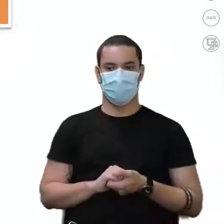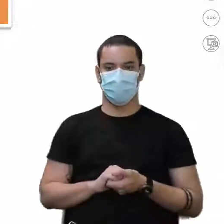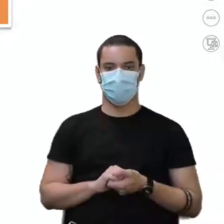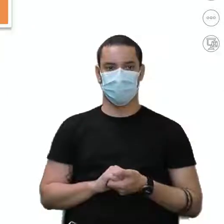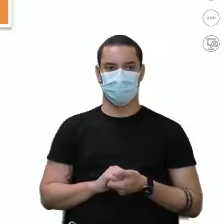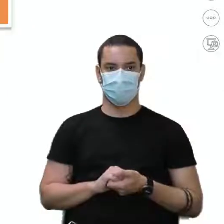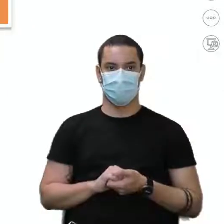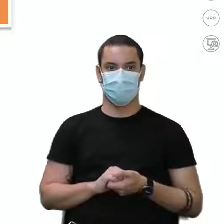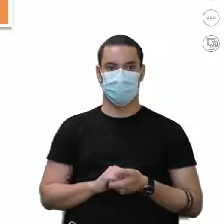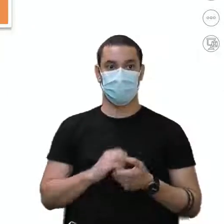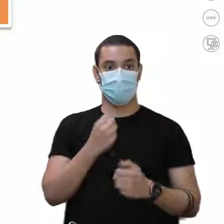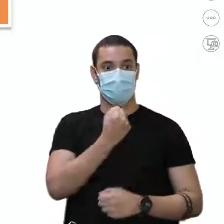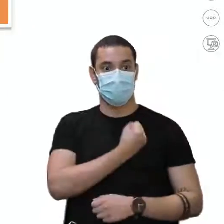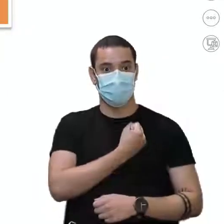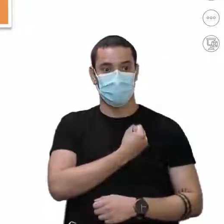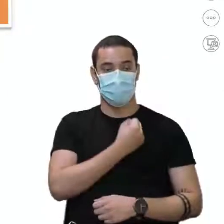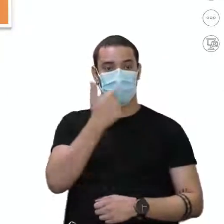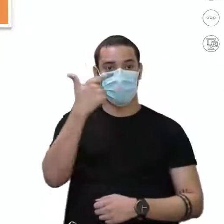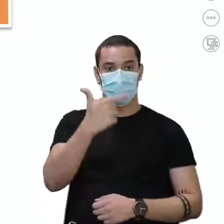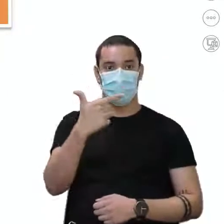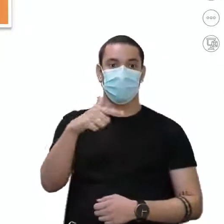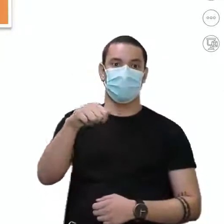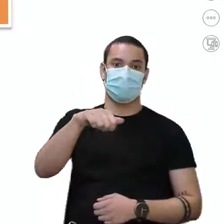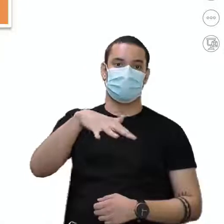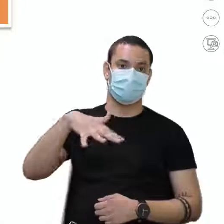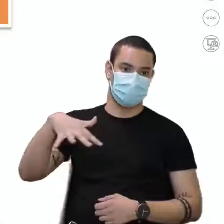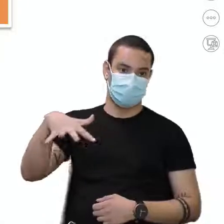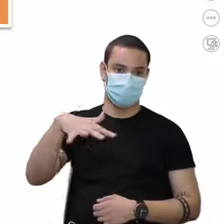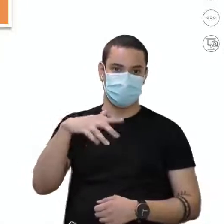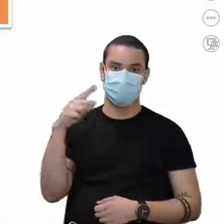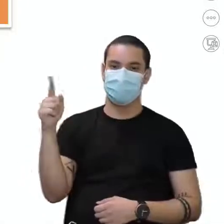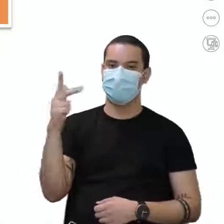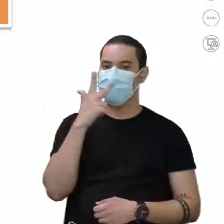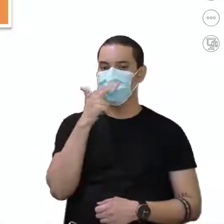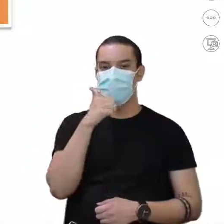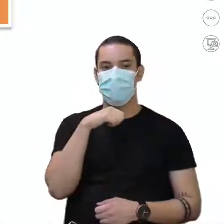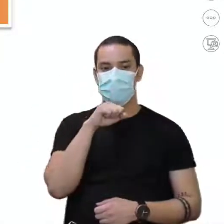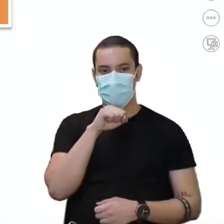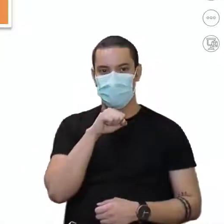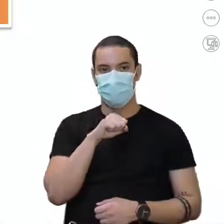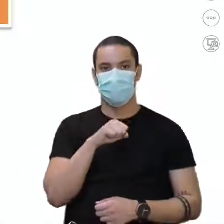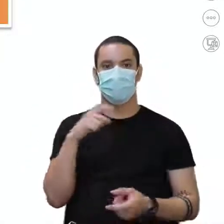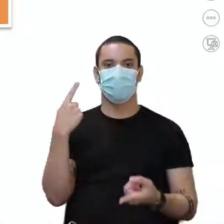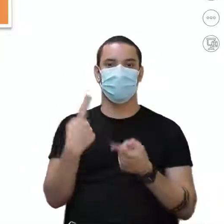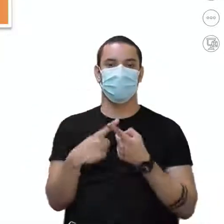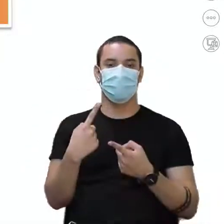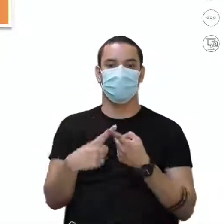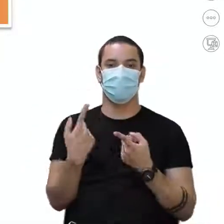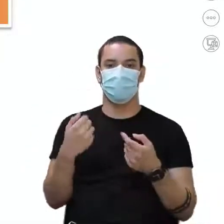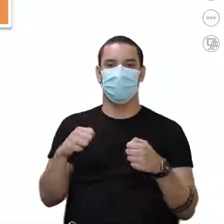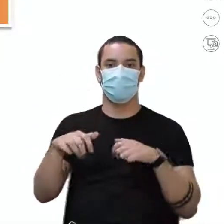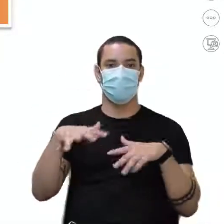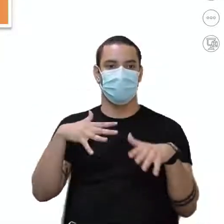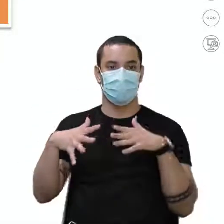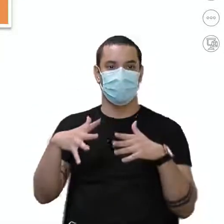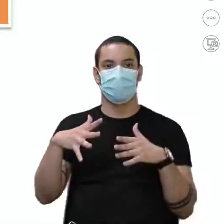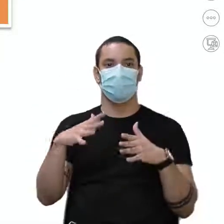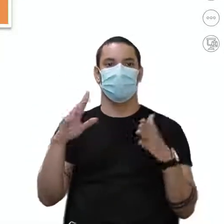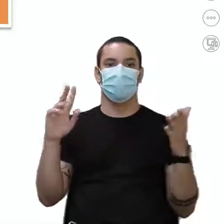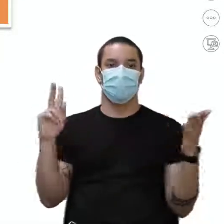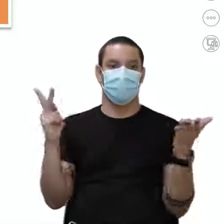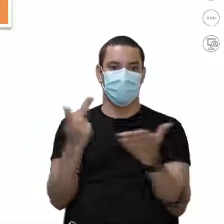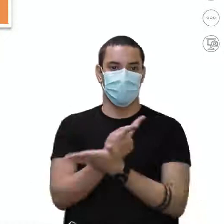Na situation number 2, isso aqui é muito cara de mãe, né? Porque olha o seguinte, quando a ação /